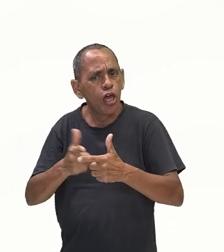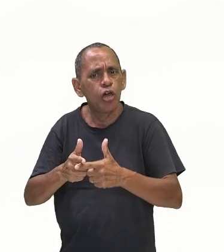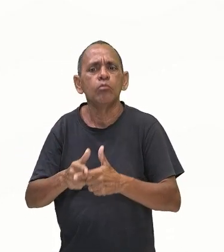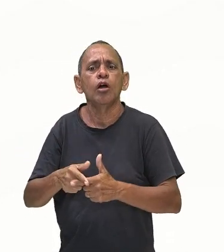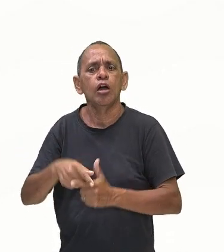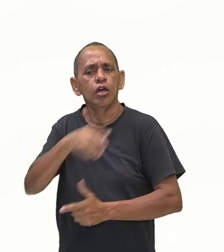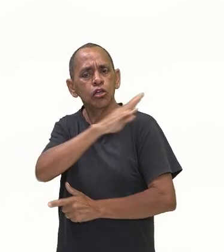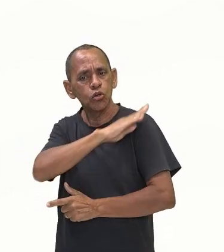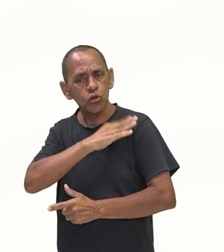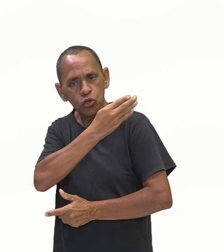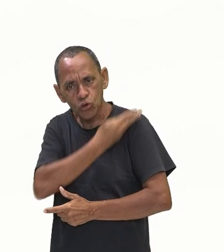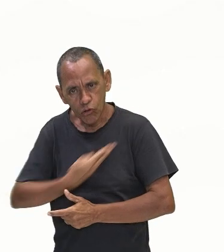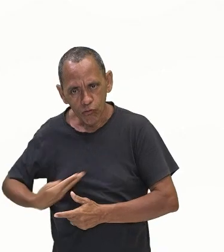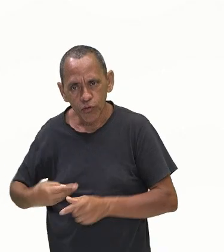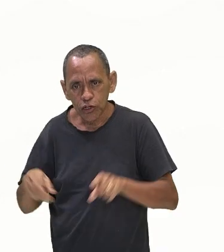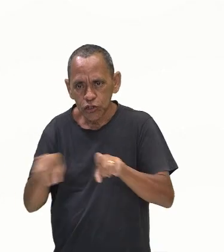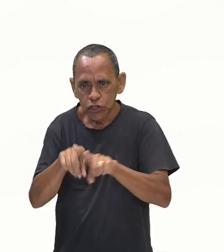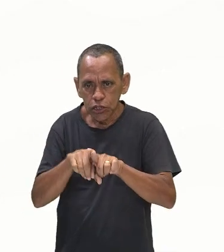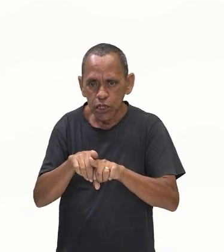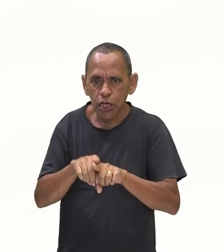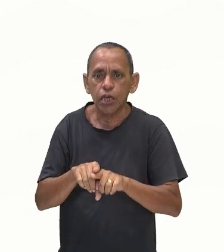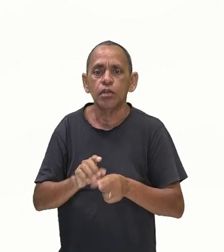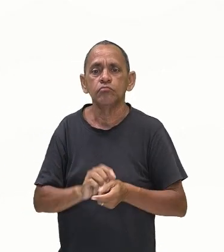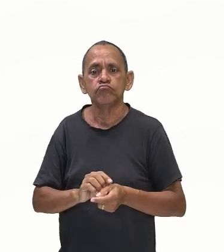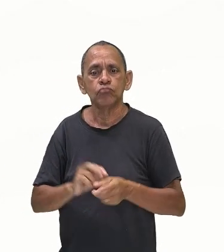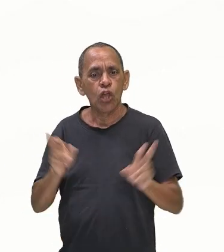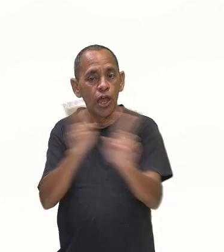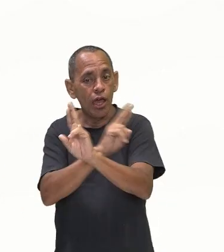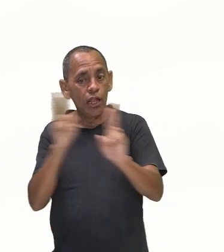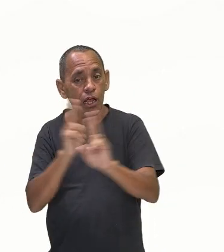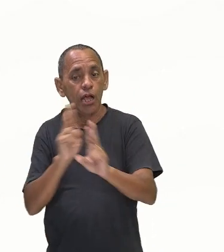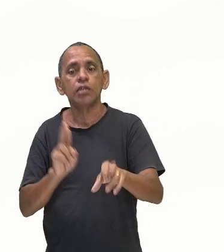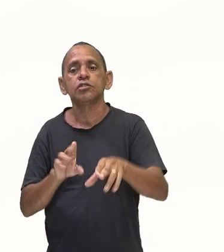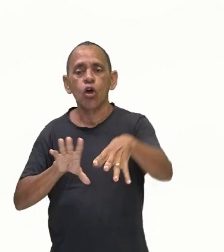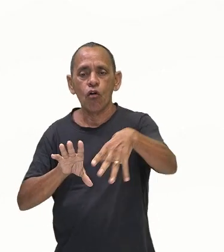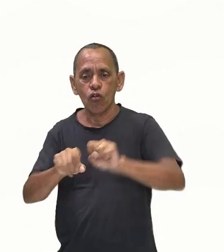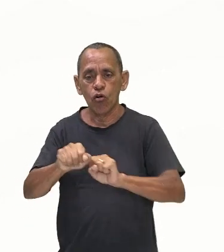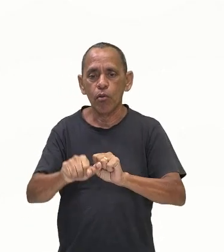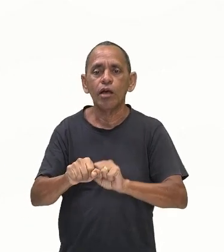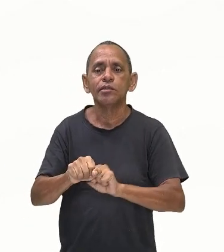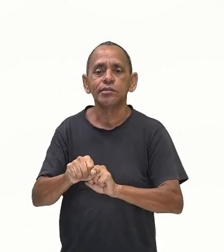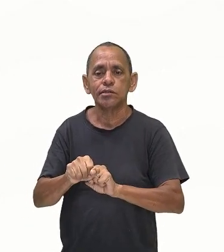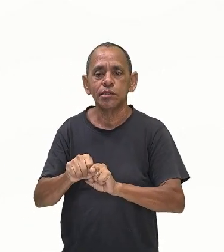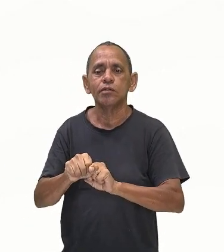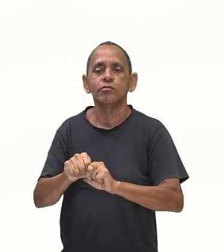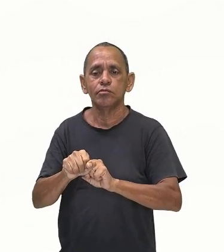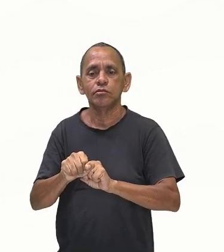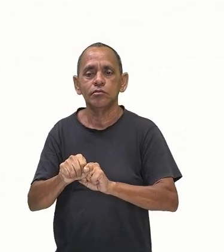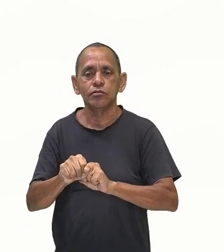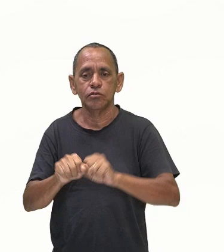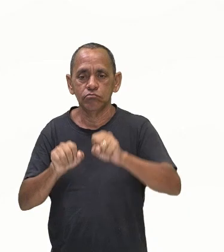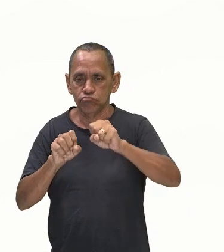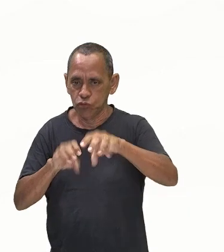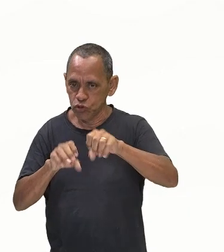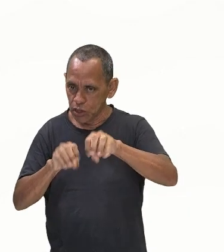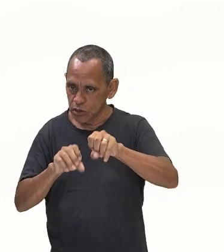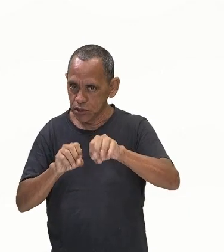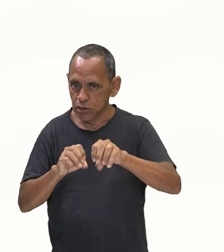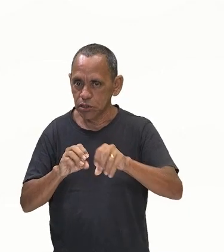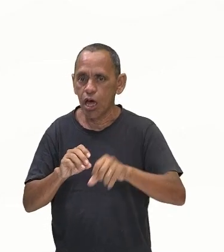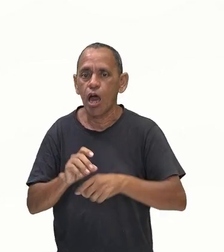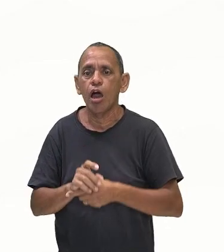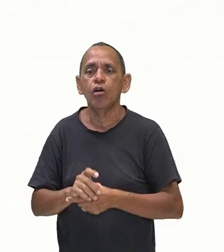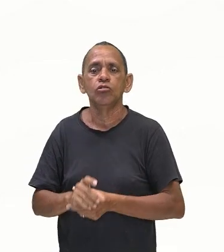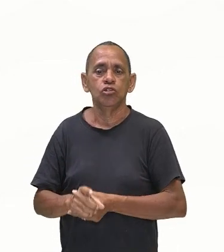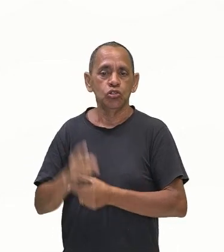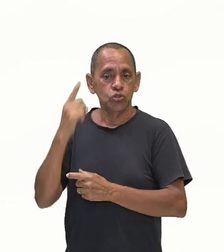tem em relação a quem? Em relação à formação educacional de quem mesmo? Dos deficientes auditivos,